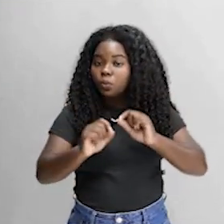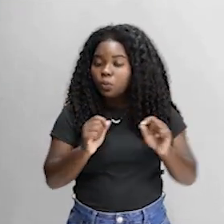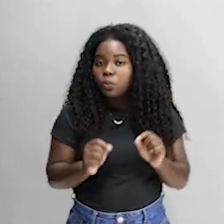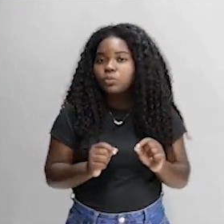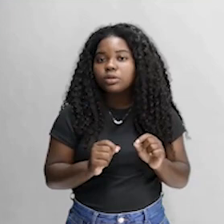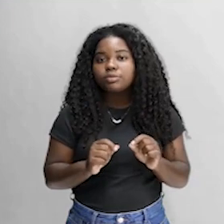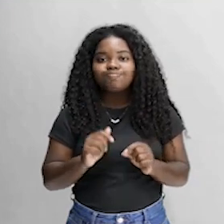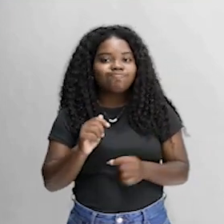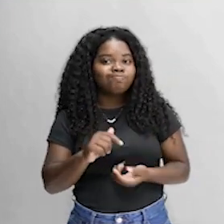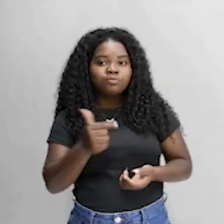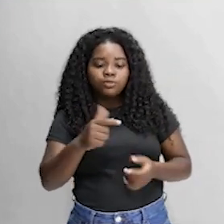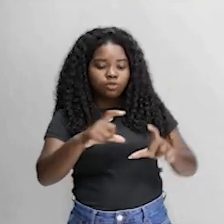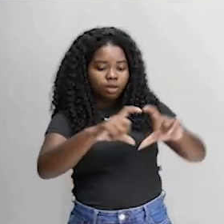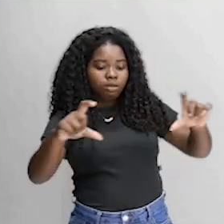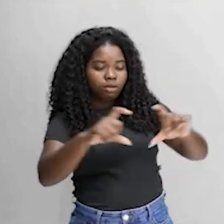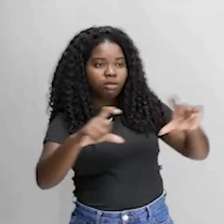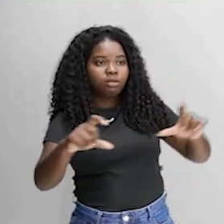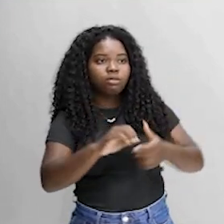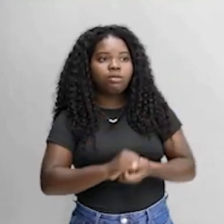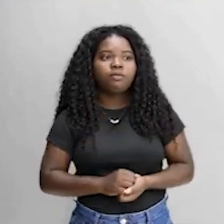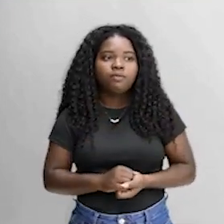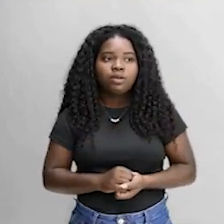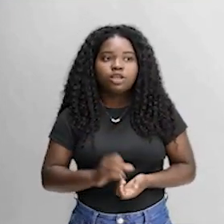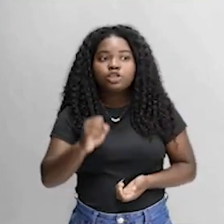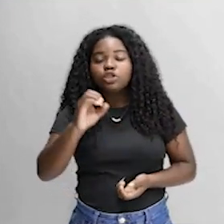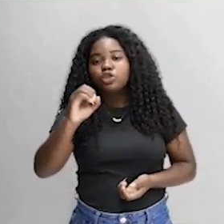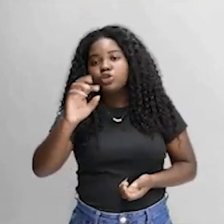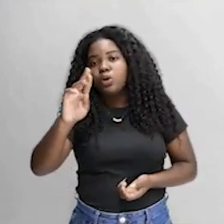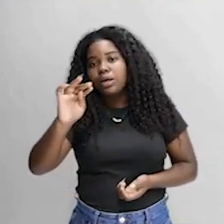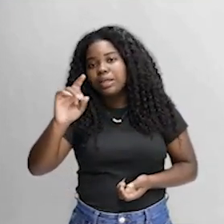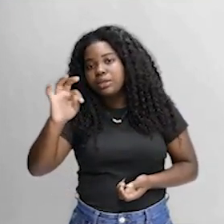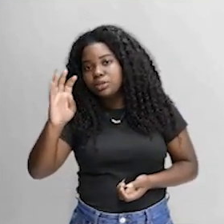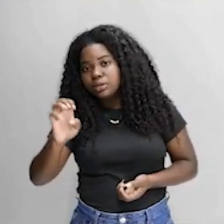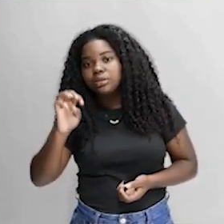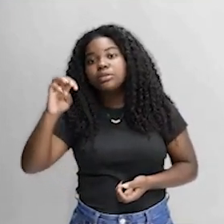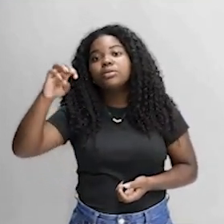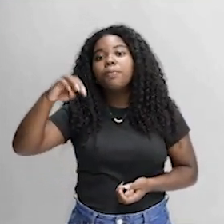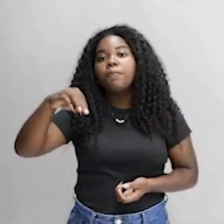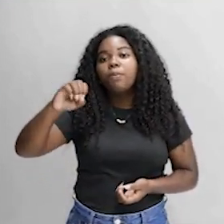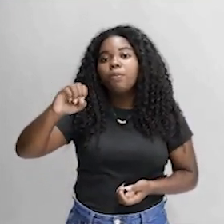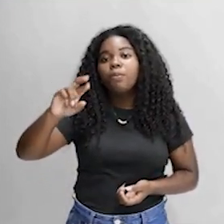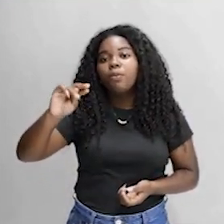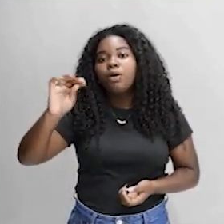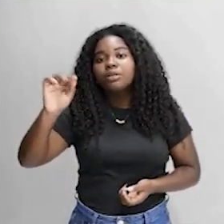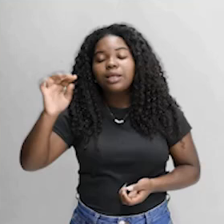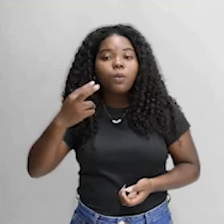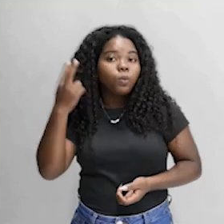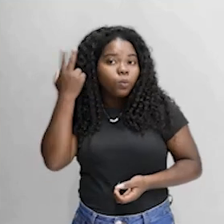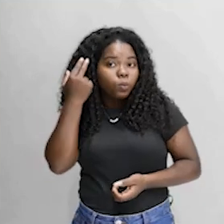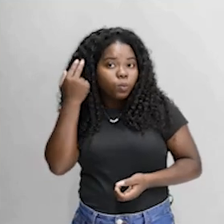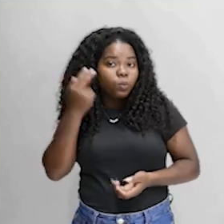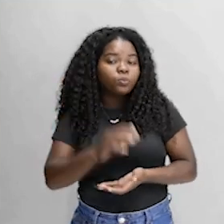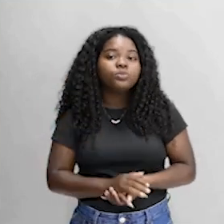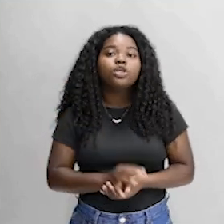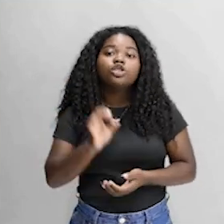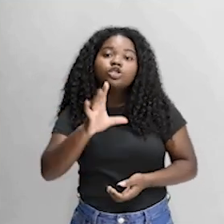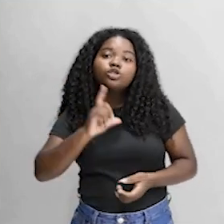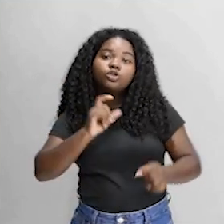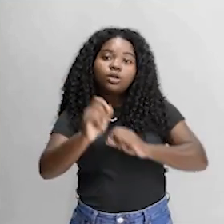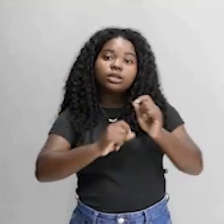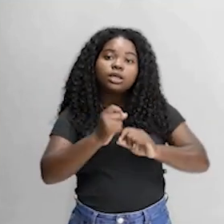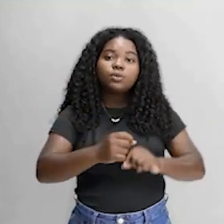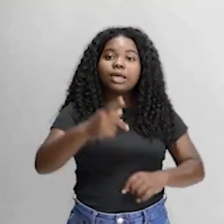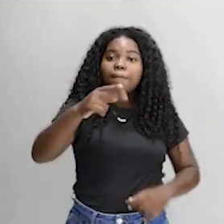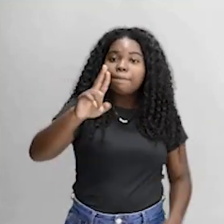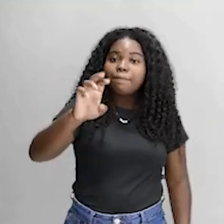está aqui, ó. É como diz essa segunda regra, o termo médio só está nas premissas, na